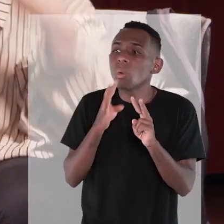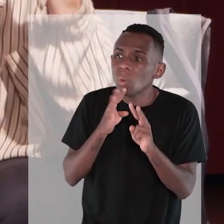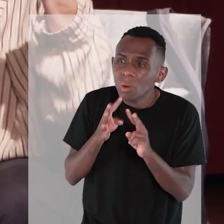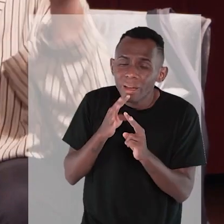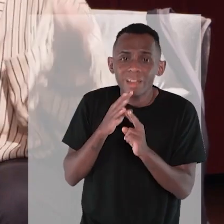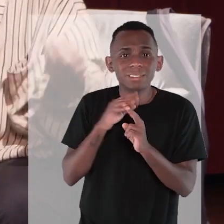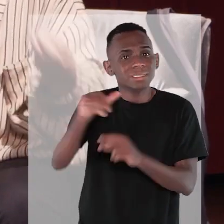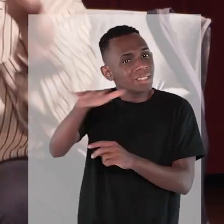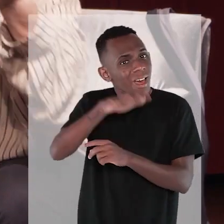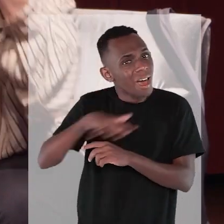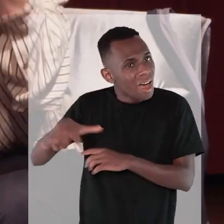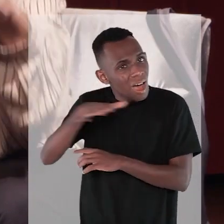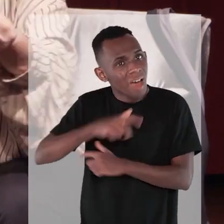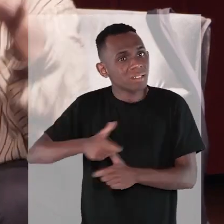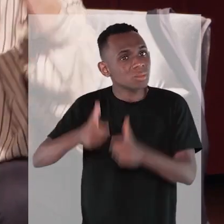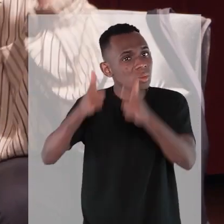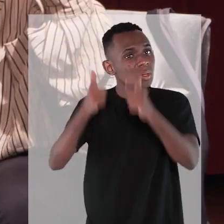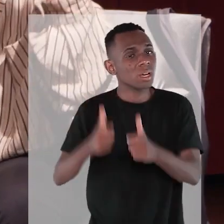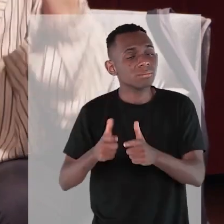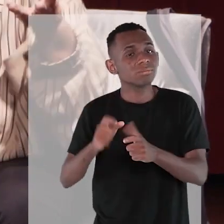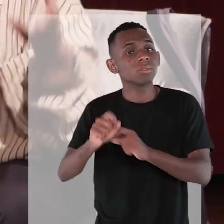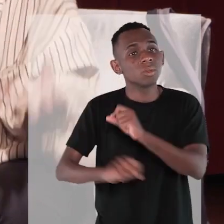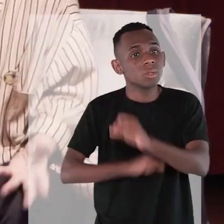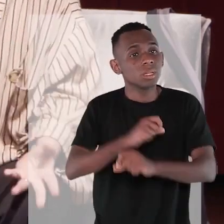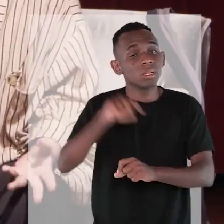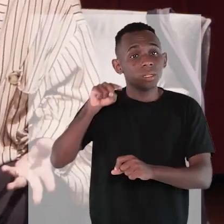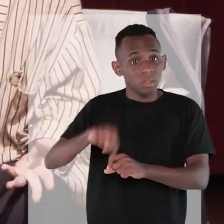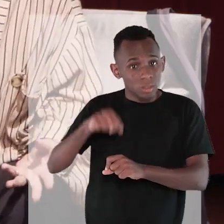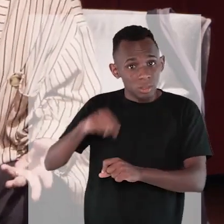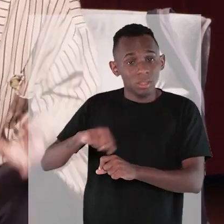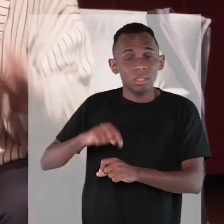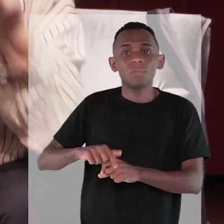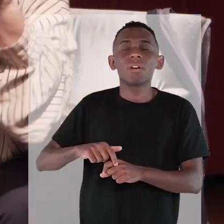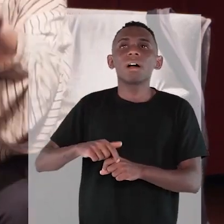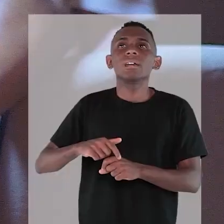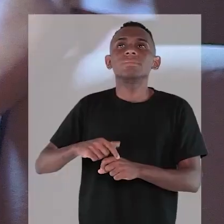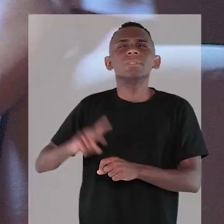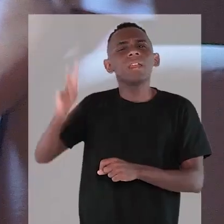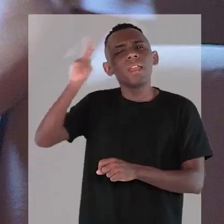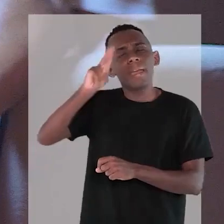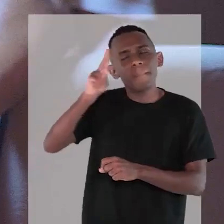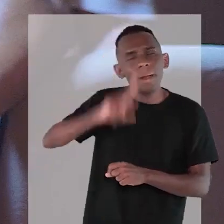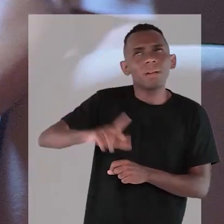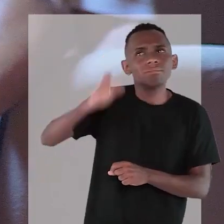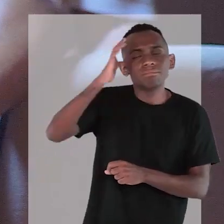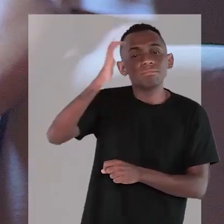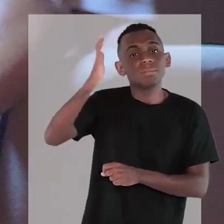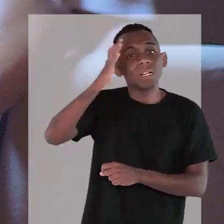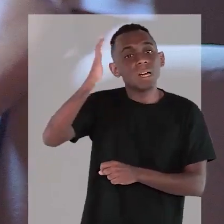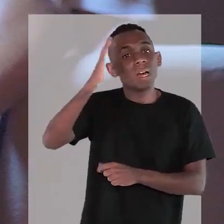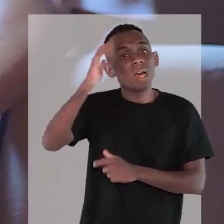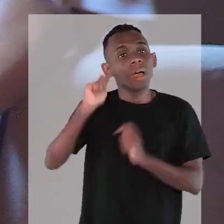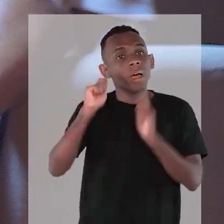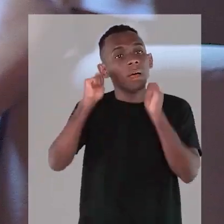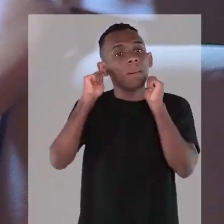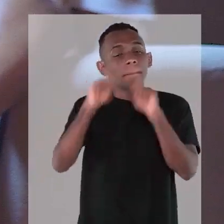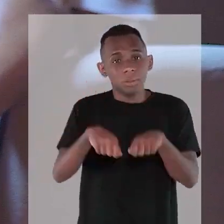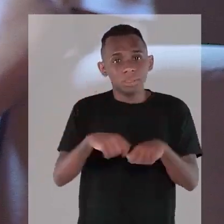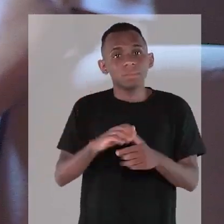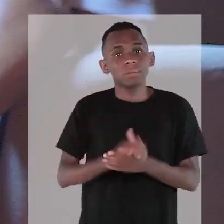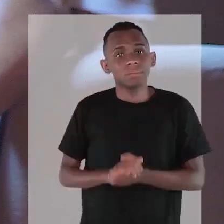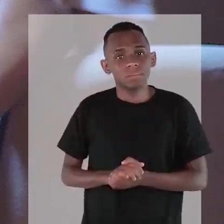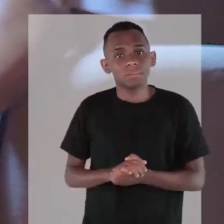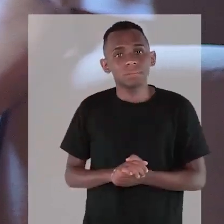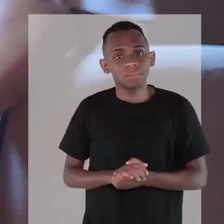aquele espaço como um espaço que vai acionar a sua imaginação e te permitir a comunidade imaginada,